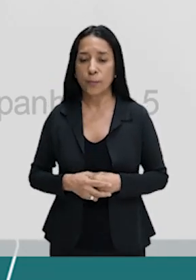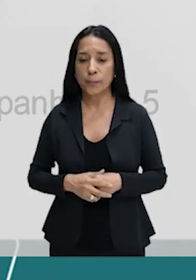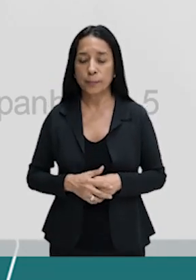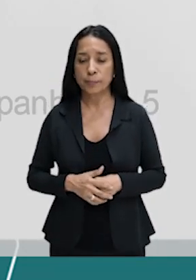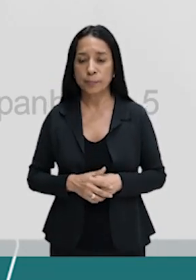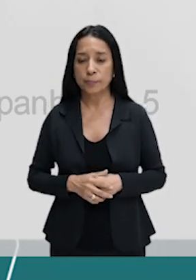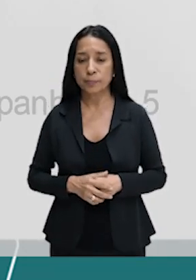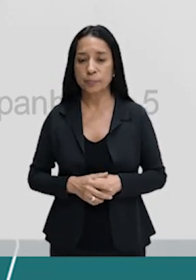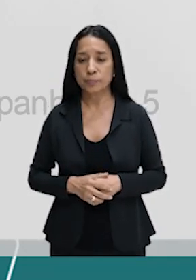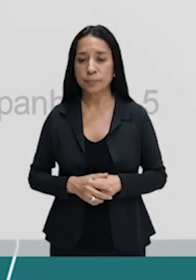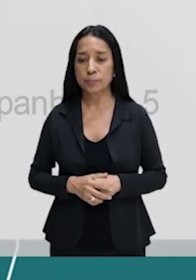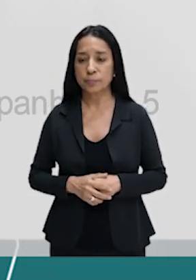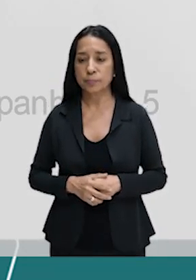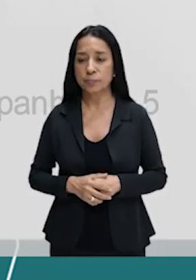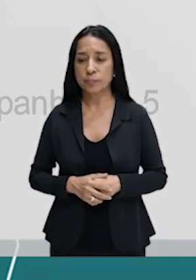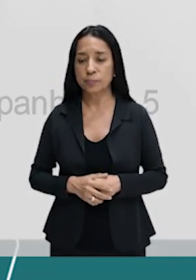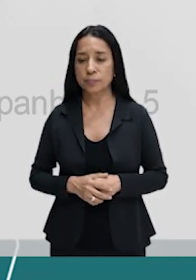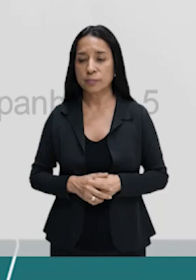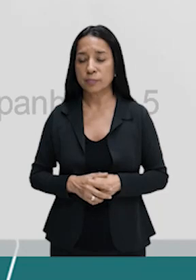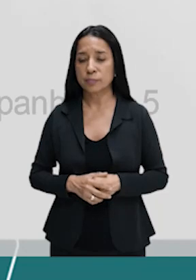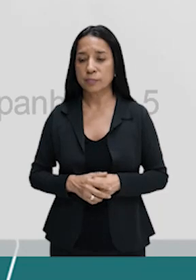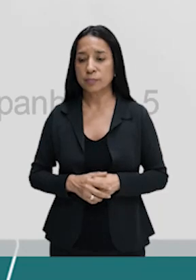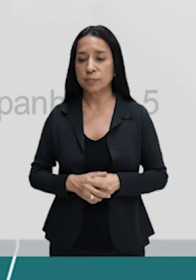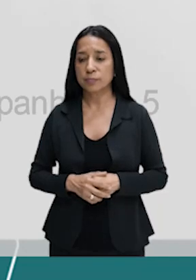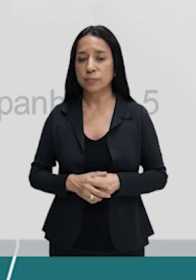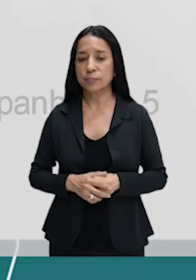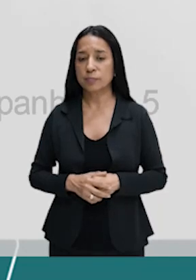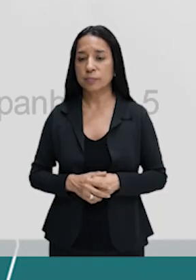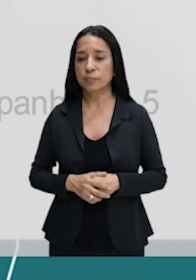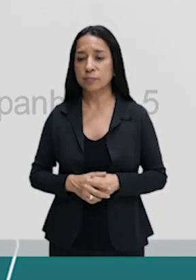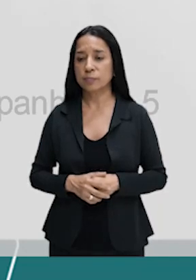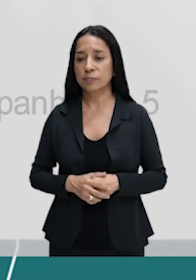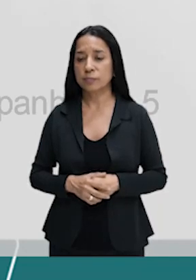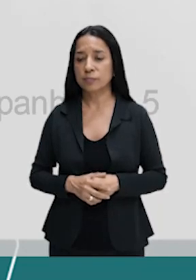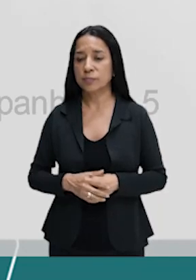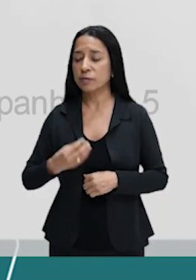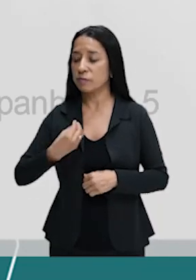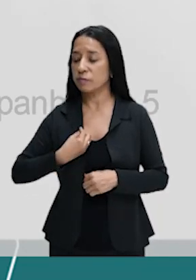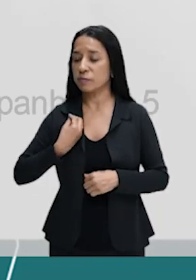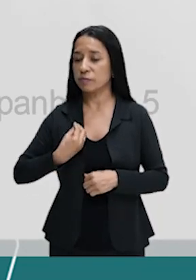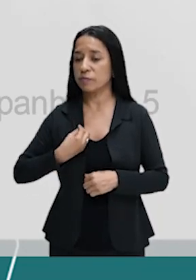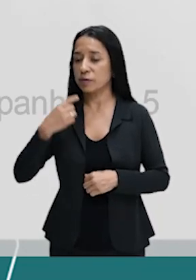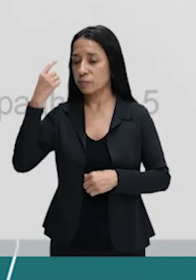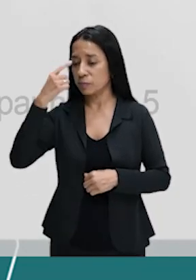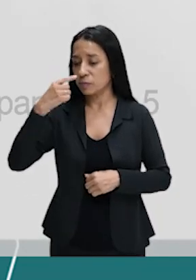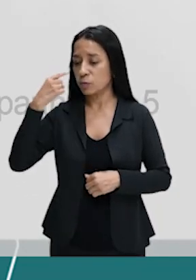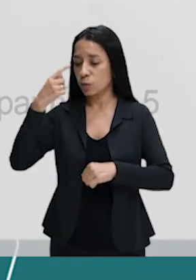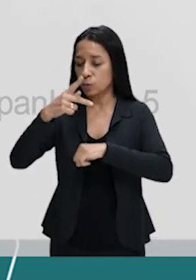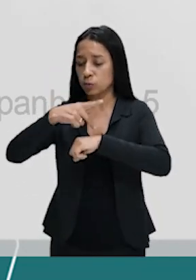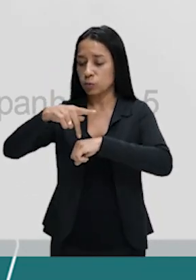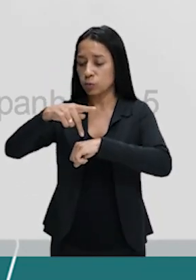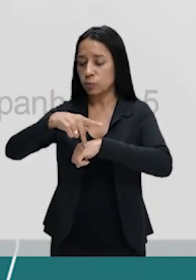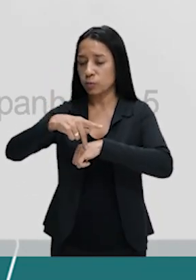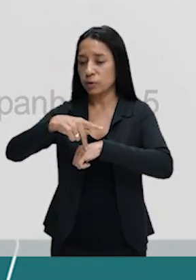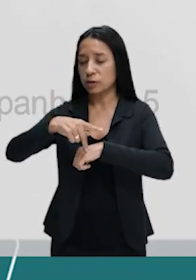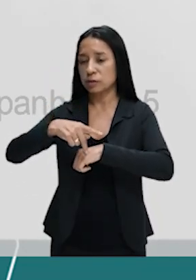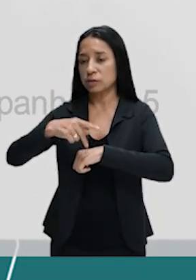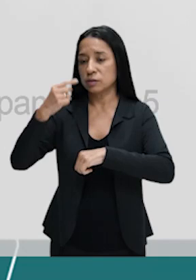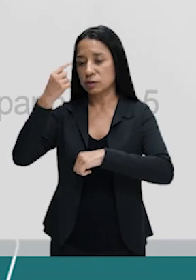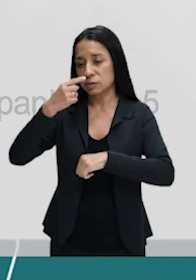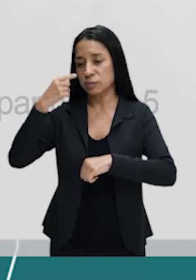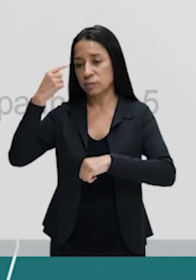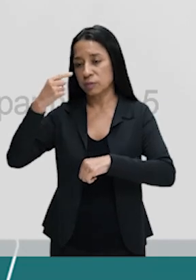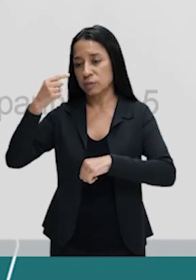em Espanha desde há 5 anos. Então, vivemos na Espanha há 5